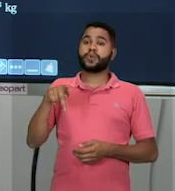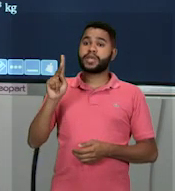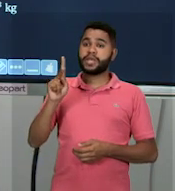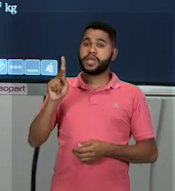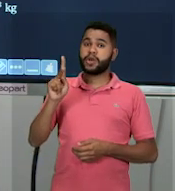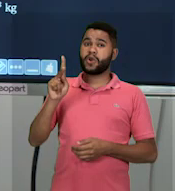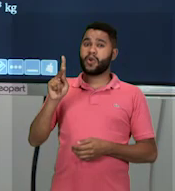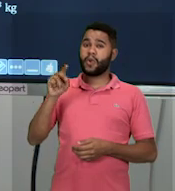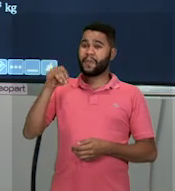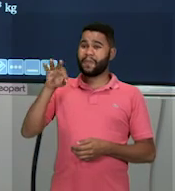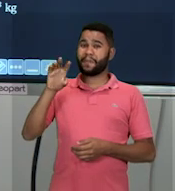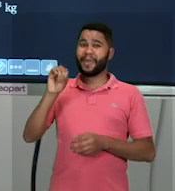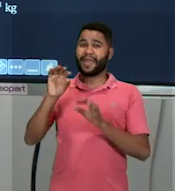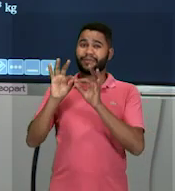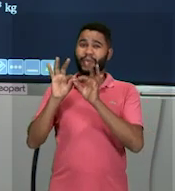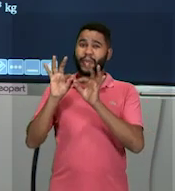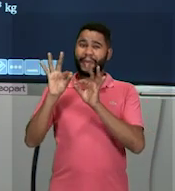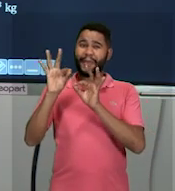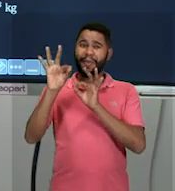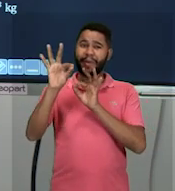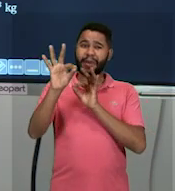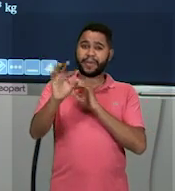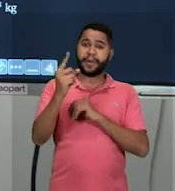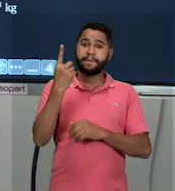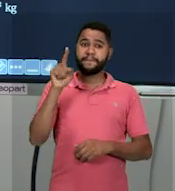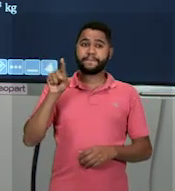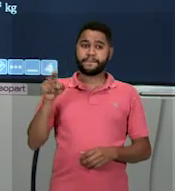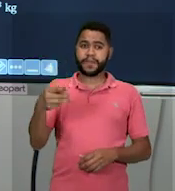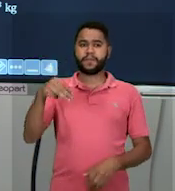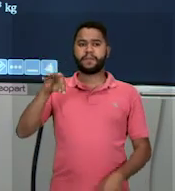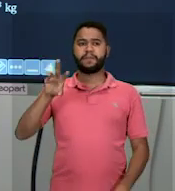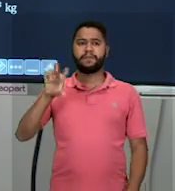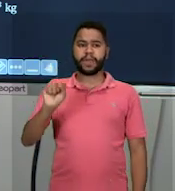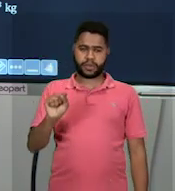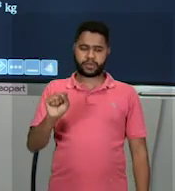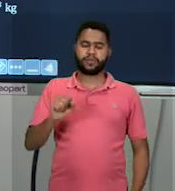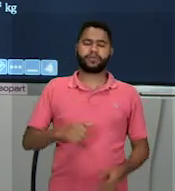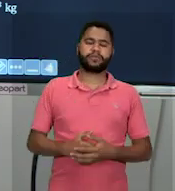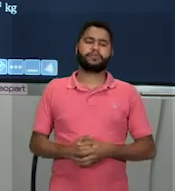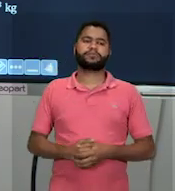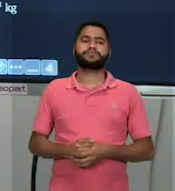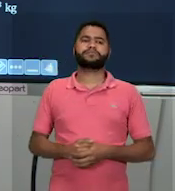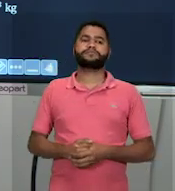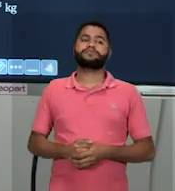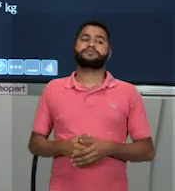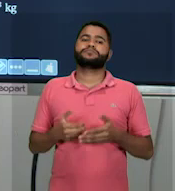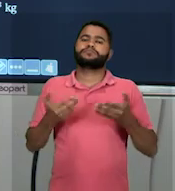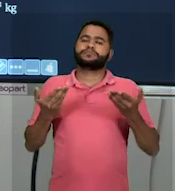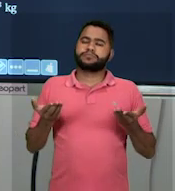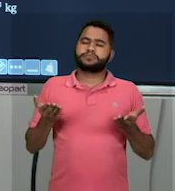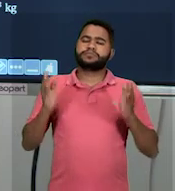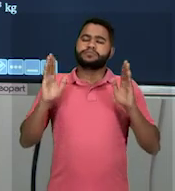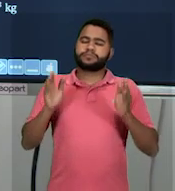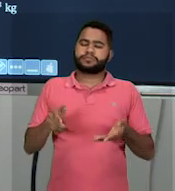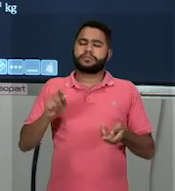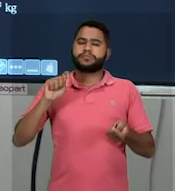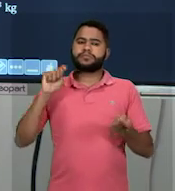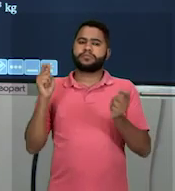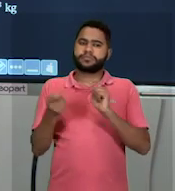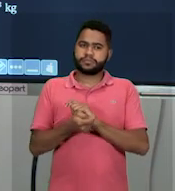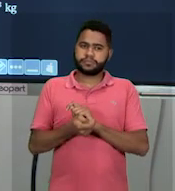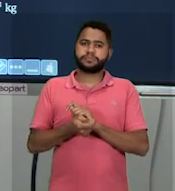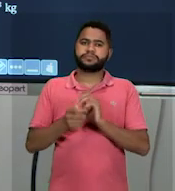quilômetro, são 1.000 metros. E assim por diante. Perfeito? Então, eu já converti de grama